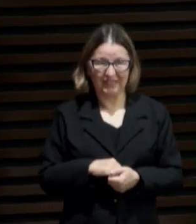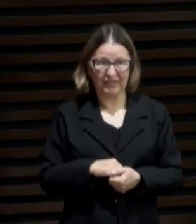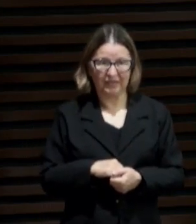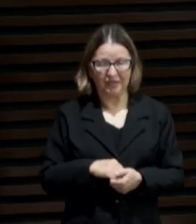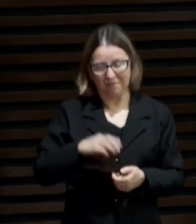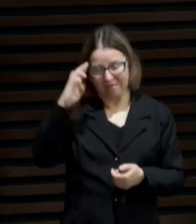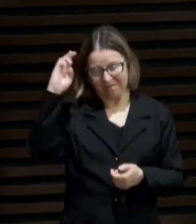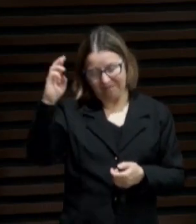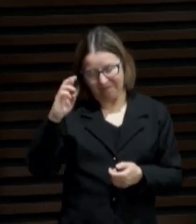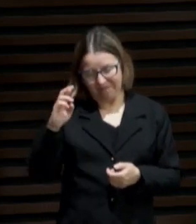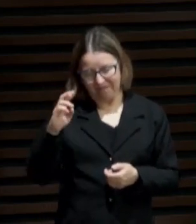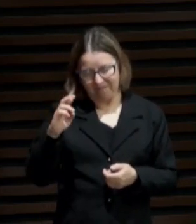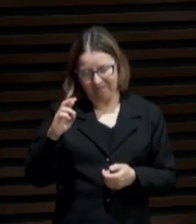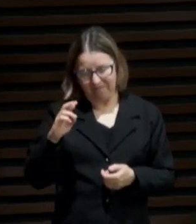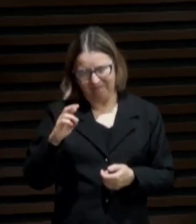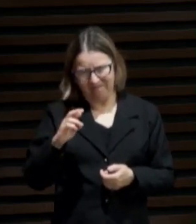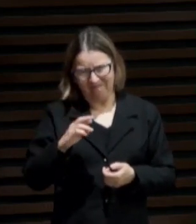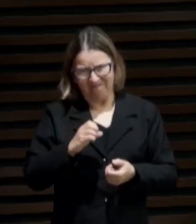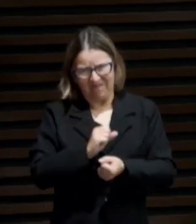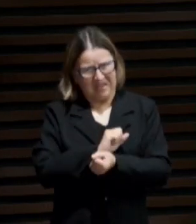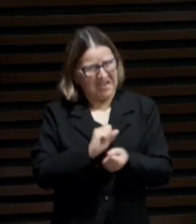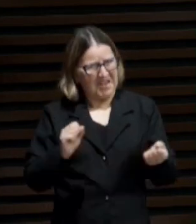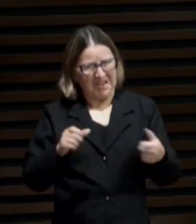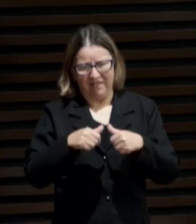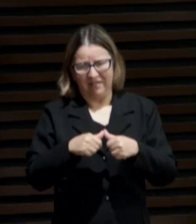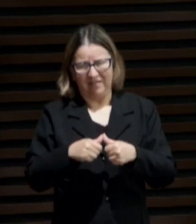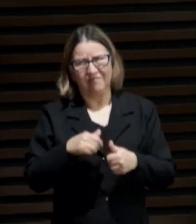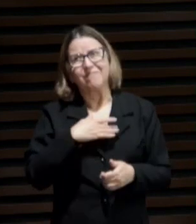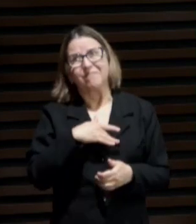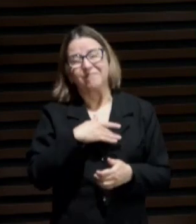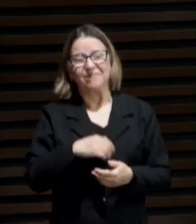Senhor, me livra disso, por misericórdia.